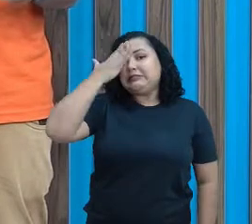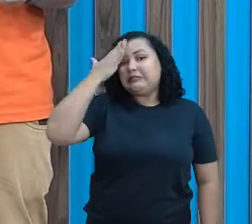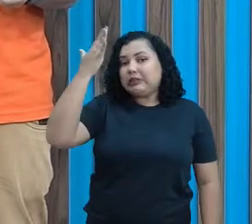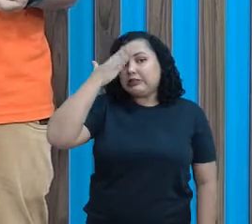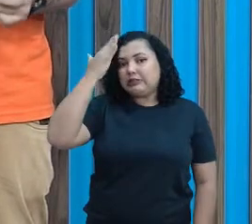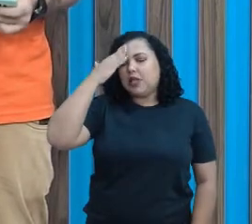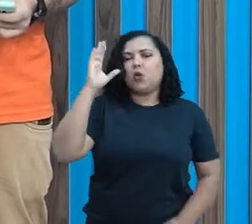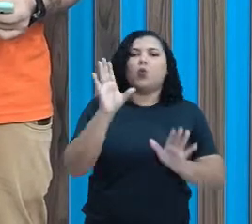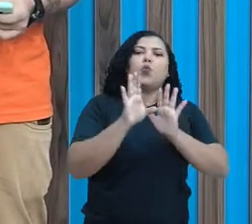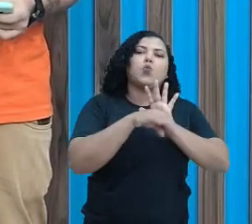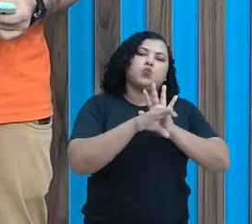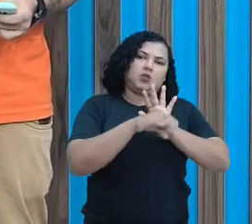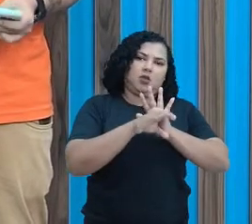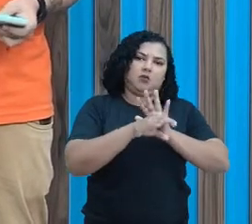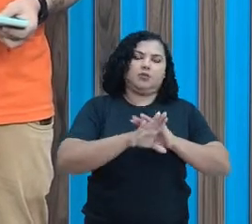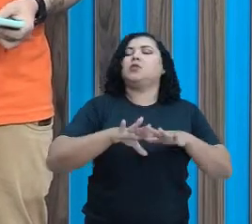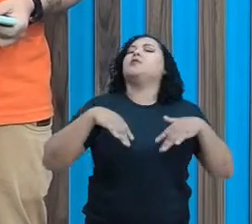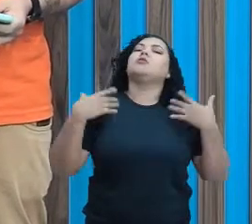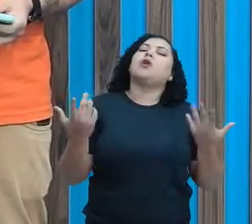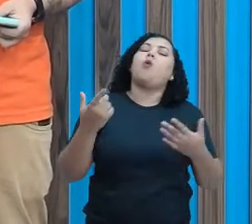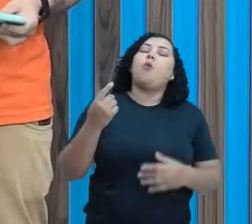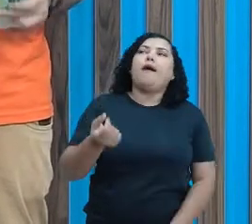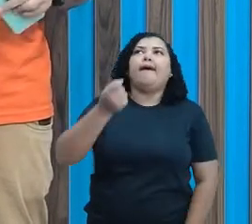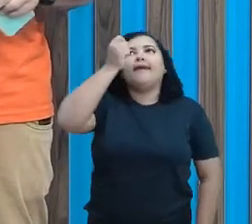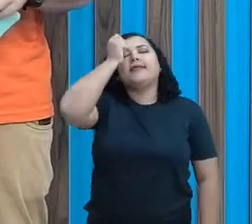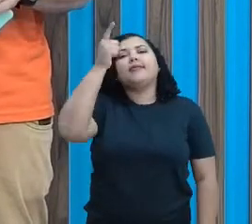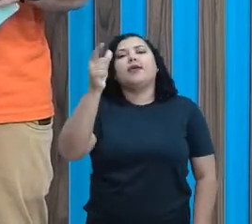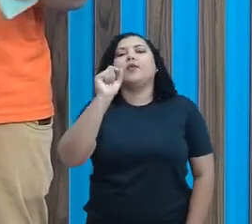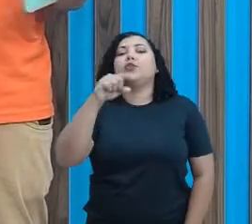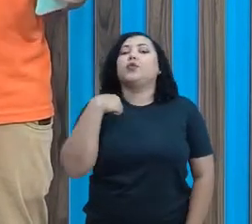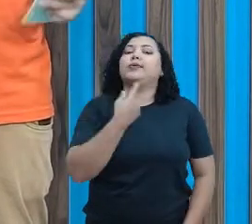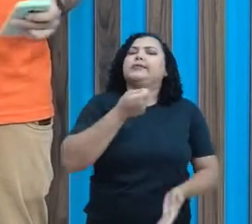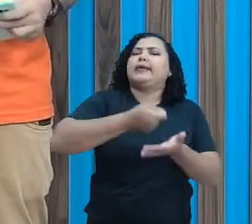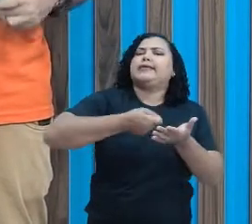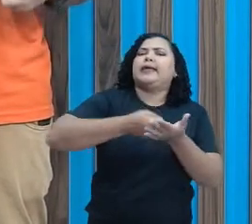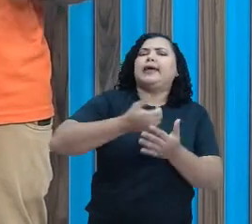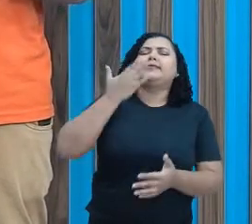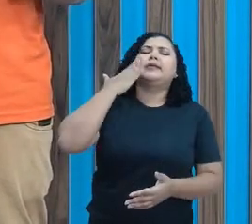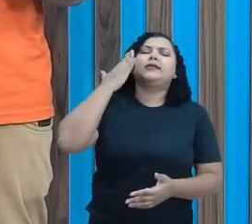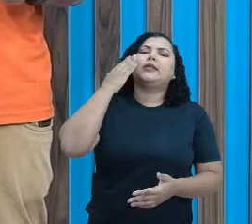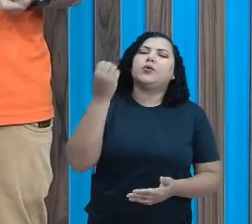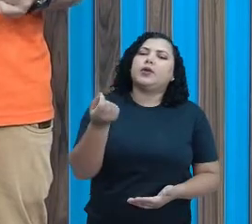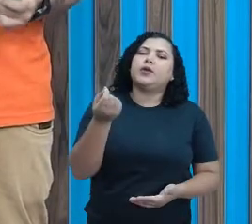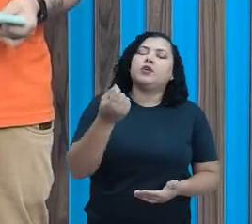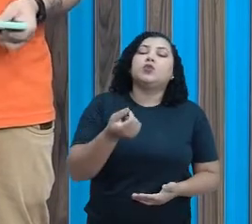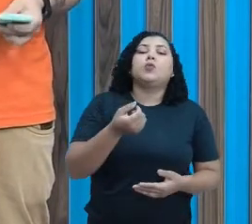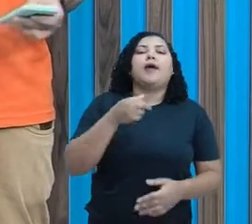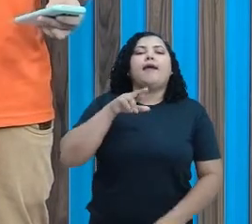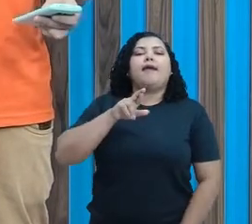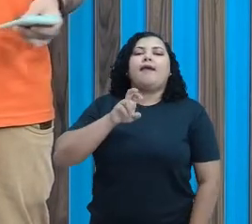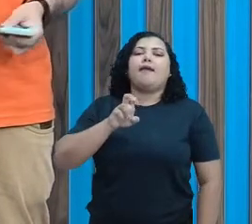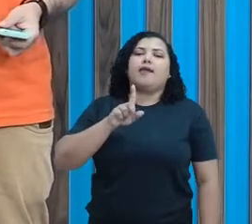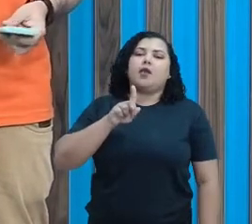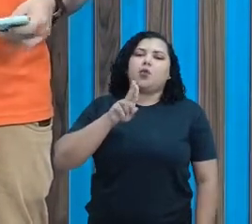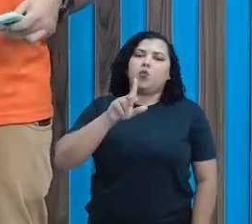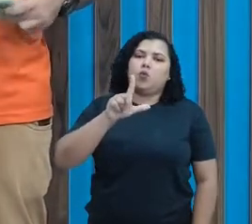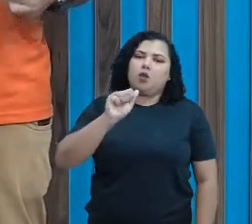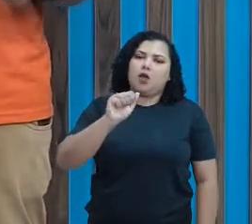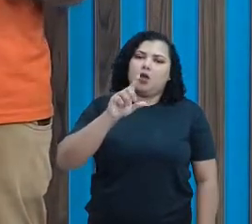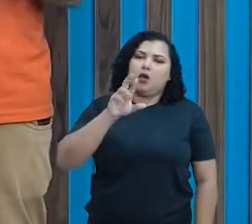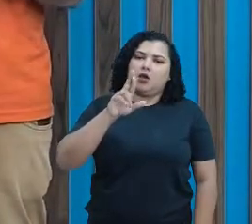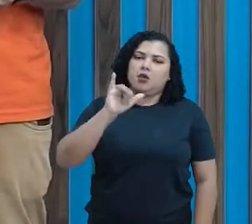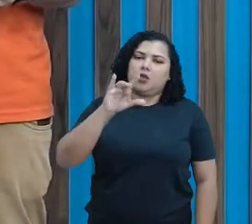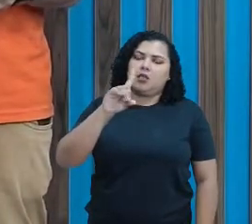o conceito. Então a ideia de medida de dispersão, a gente vai tentar entender sobre a regularidade. Então lembra daquela